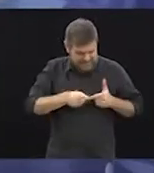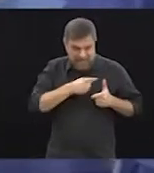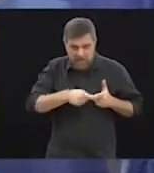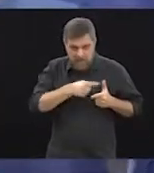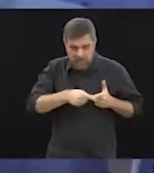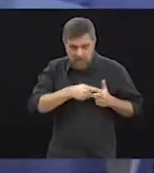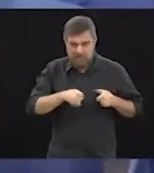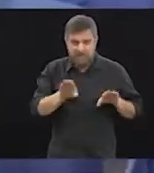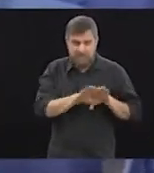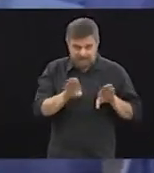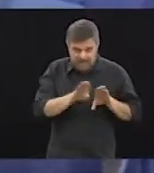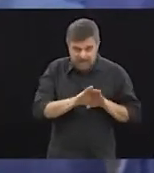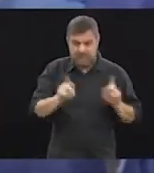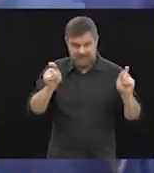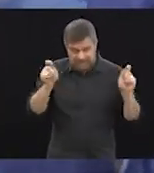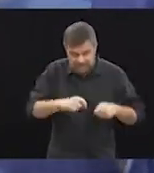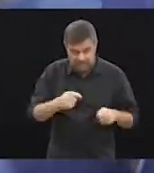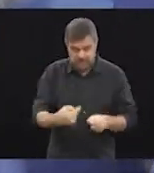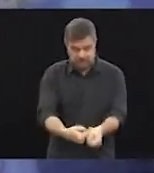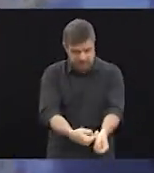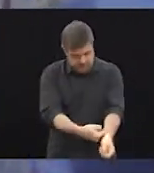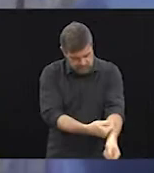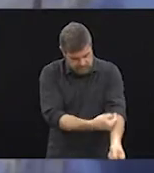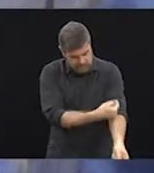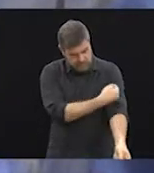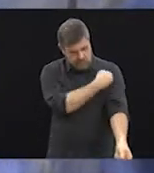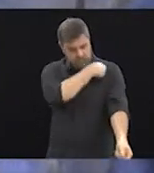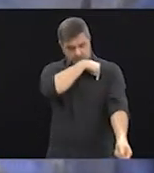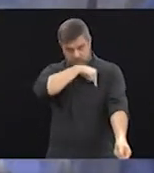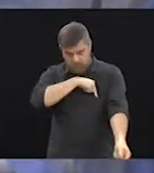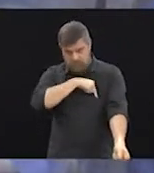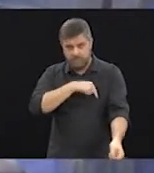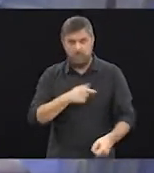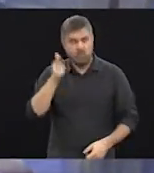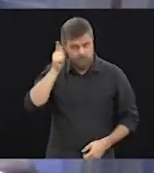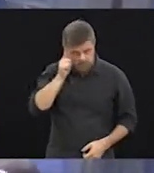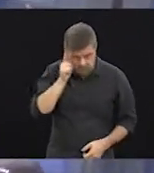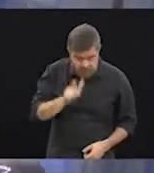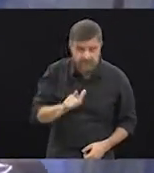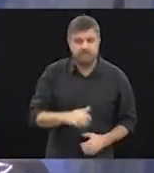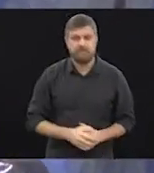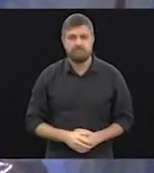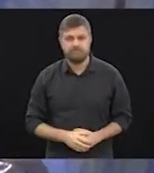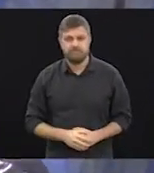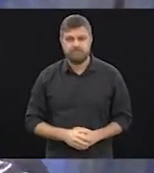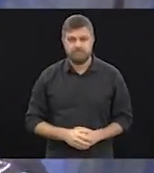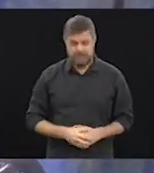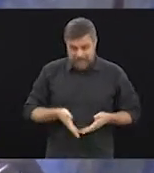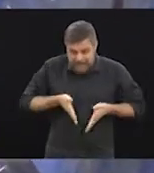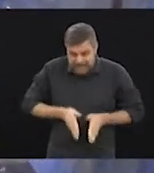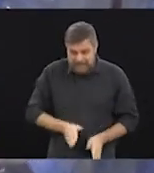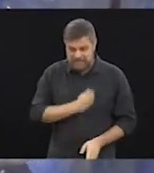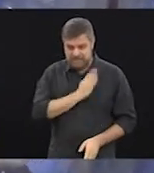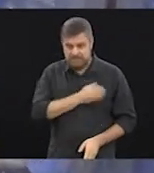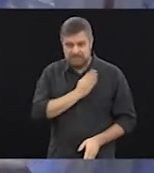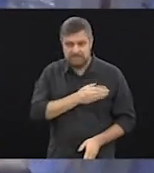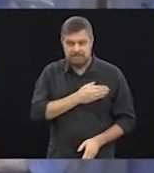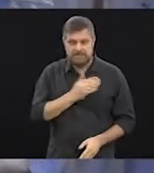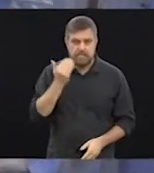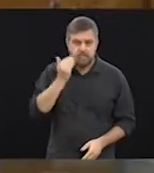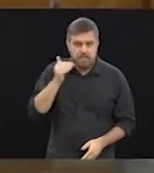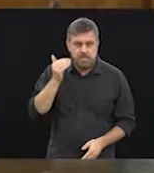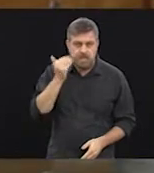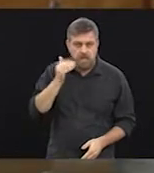de válvula aórtica, válvula mitral, a gente consegue tratar através de cateterismo. Defeitos congênitos, onde